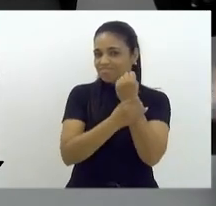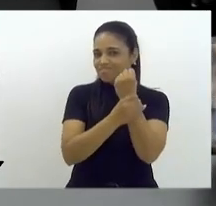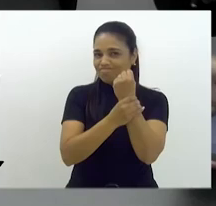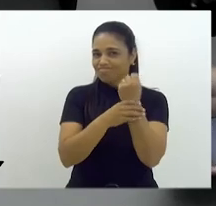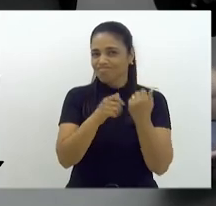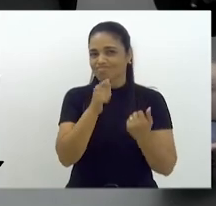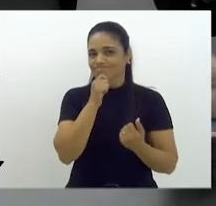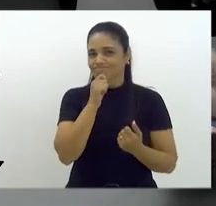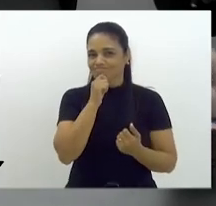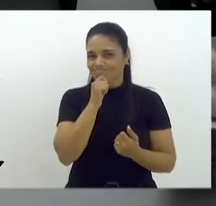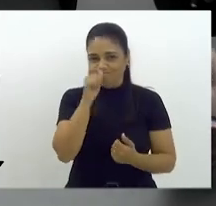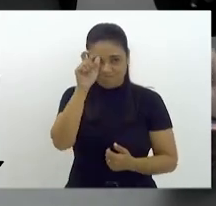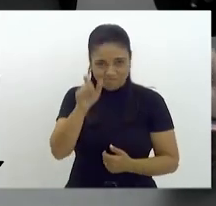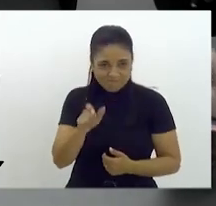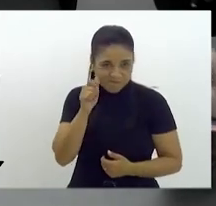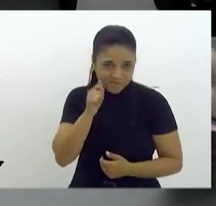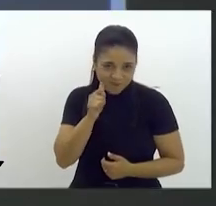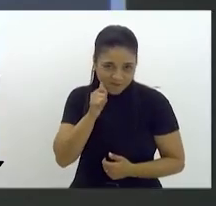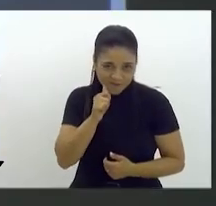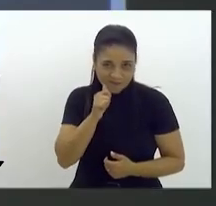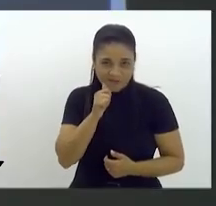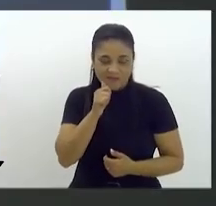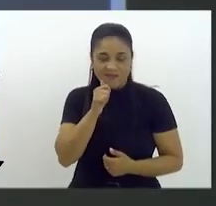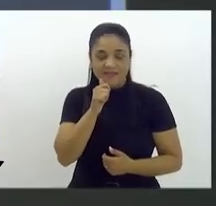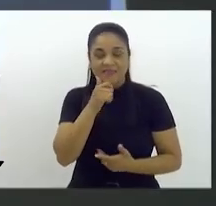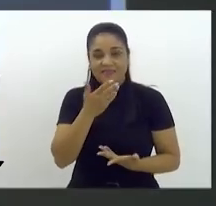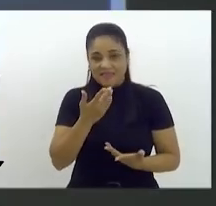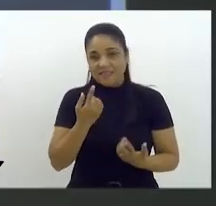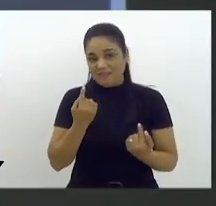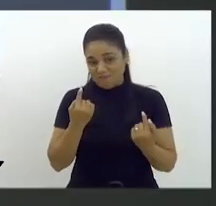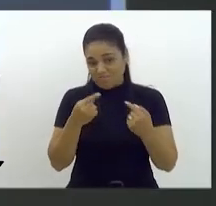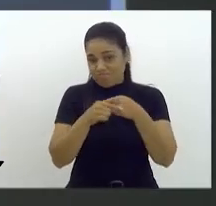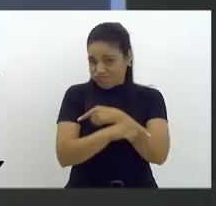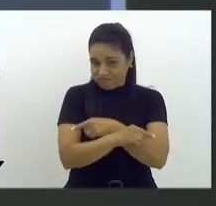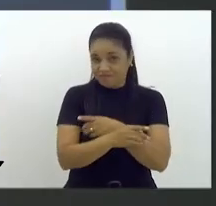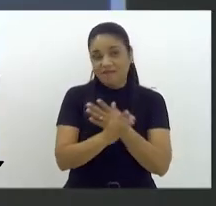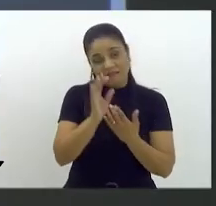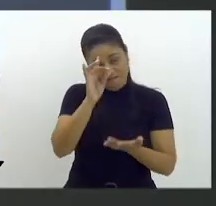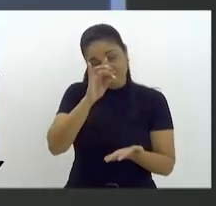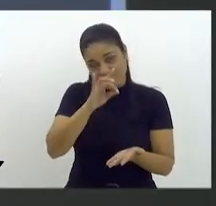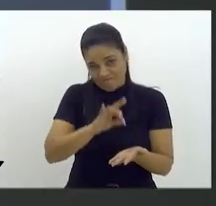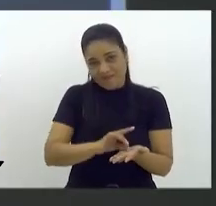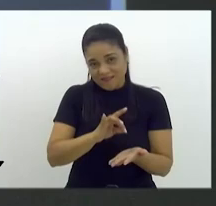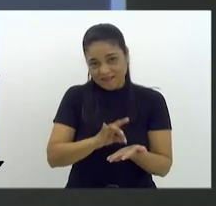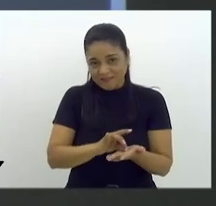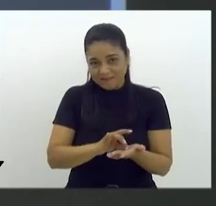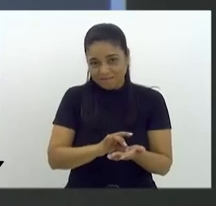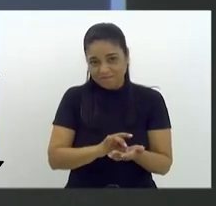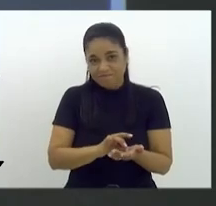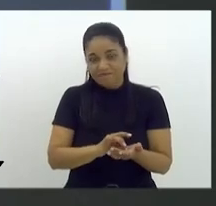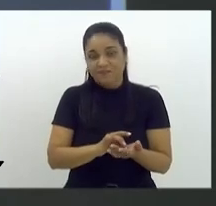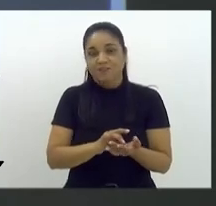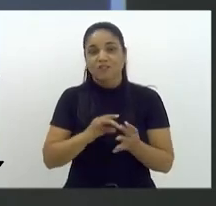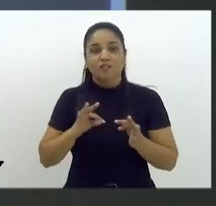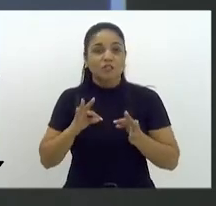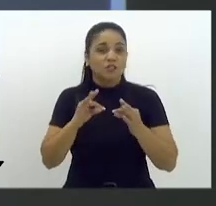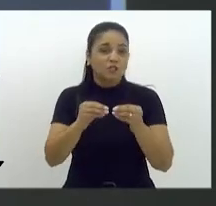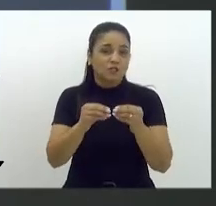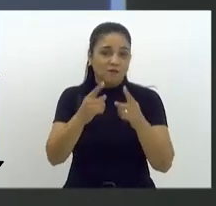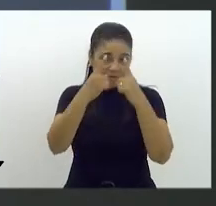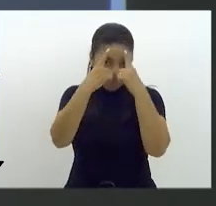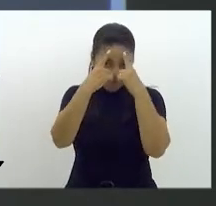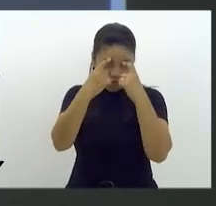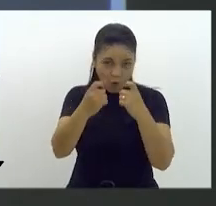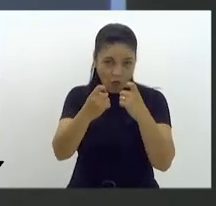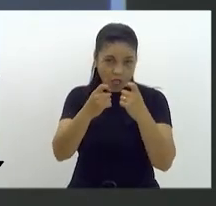O que é uma coisa toda absolutamente paradoxal Mas é verdade quase toda a violência contra mulher